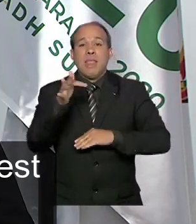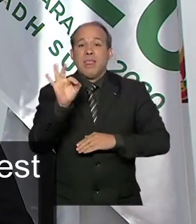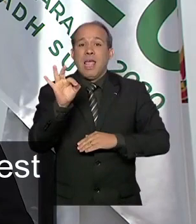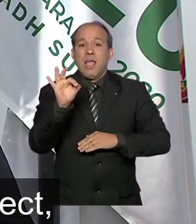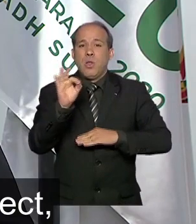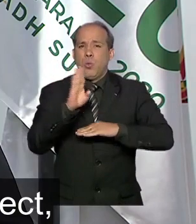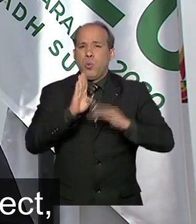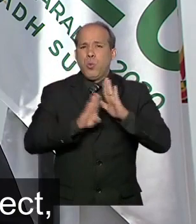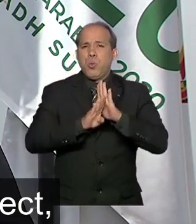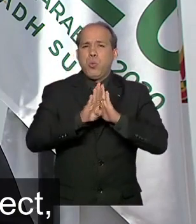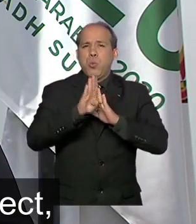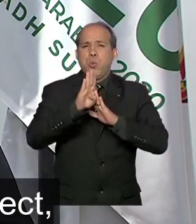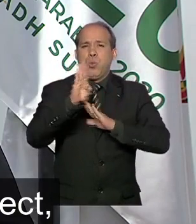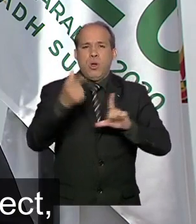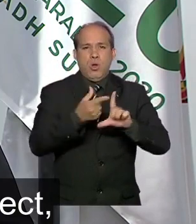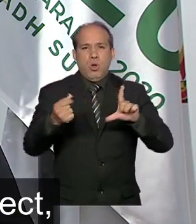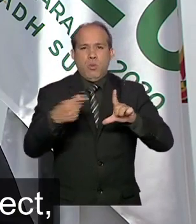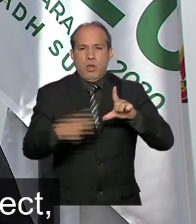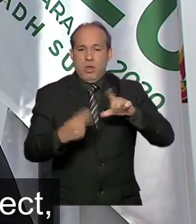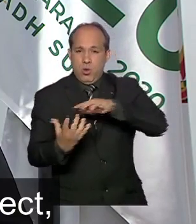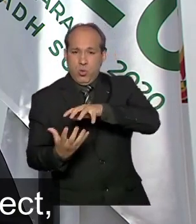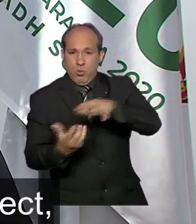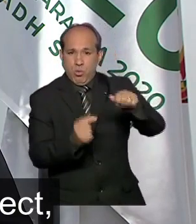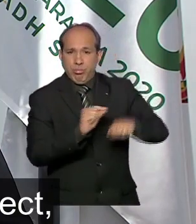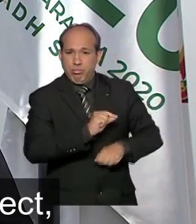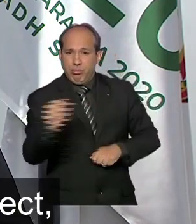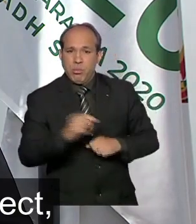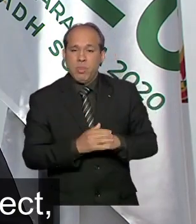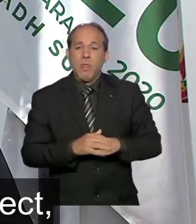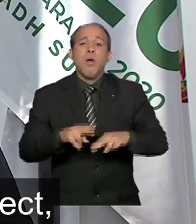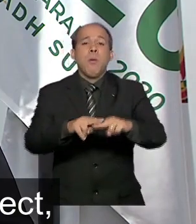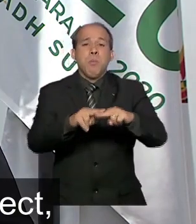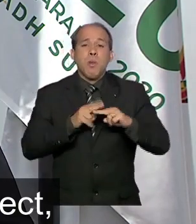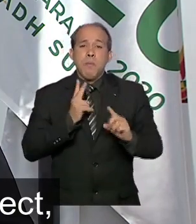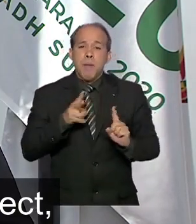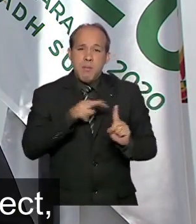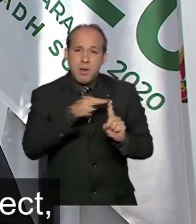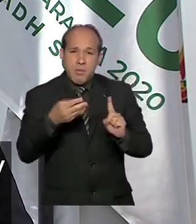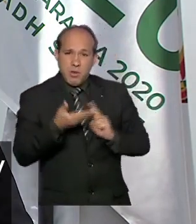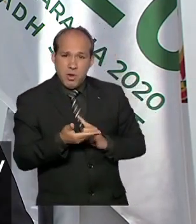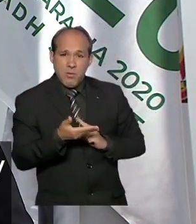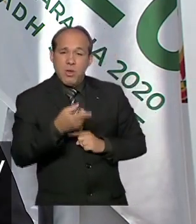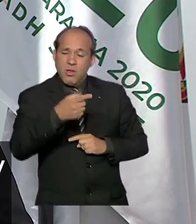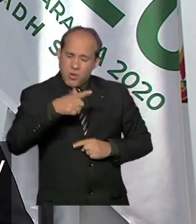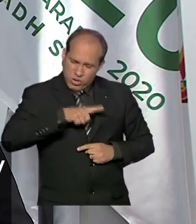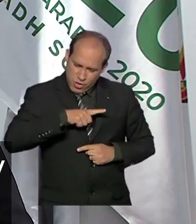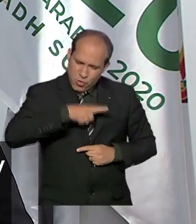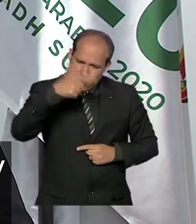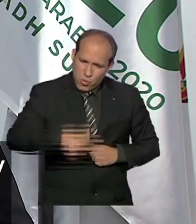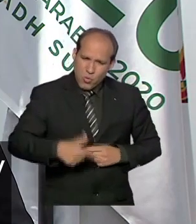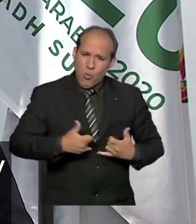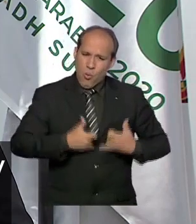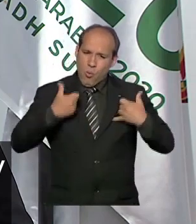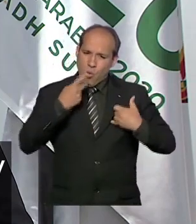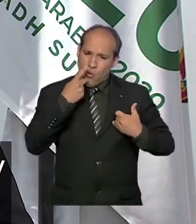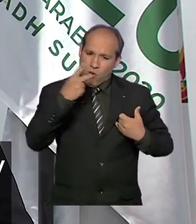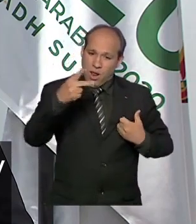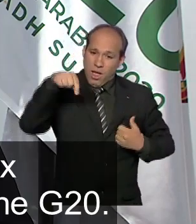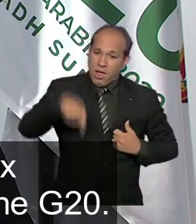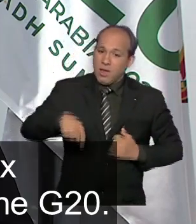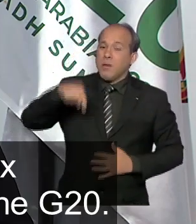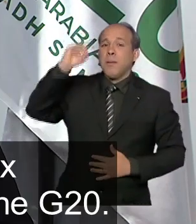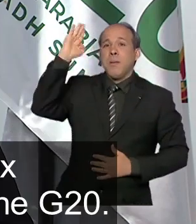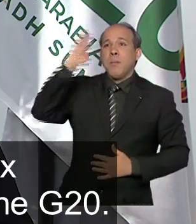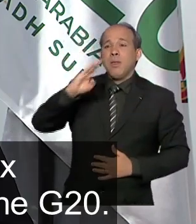economias do mundo por isso também nesse aspecto mais uma vez tem orgulho de dizer que o Brasil